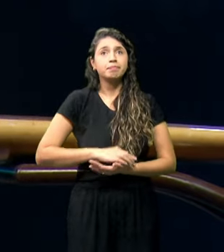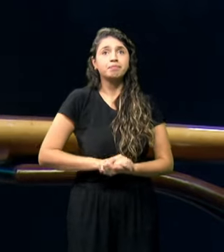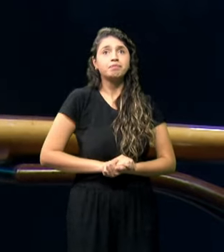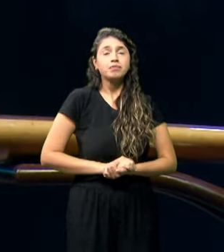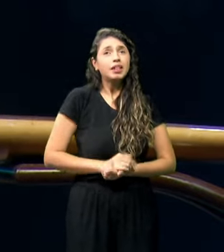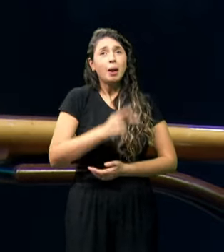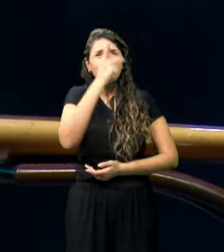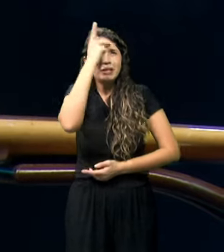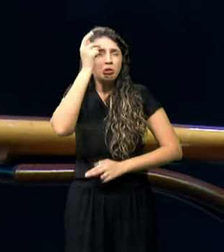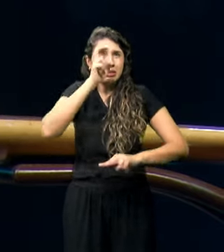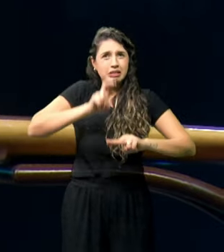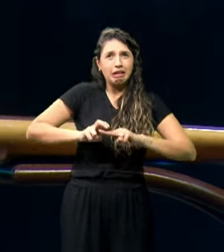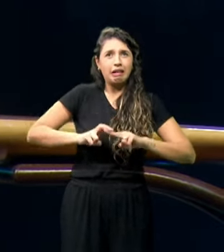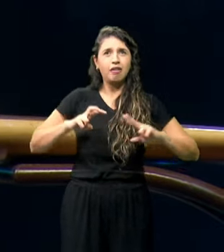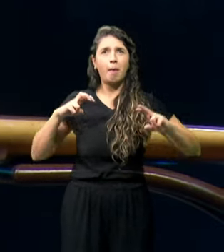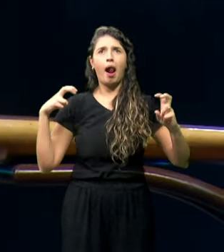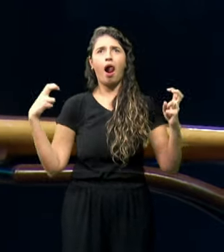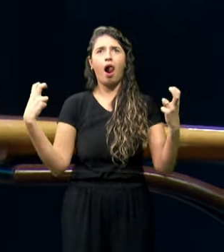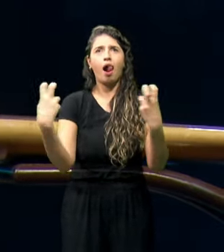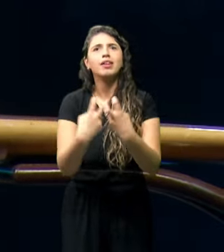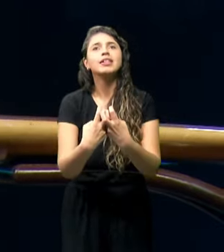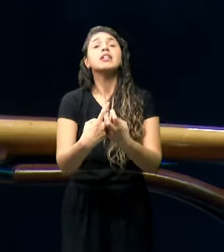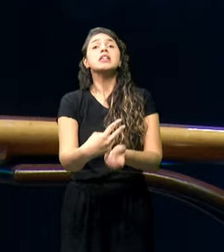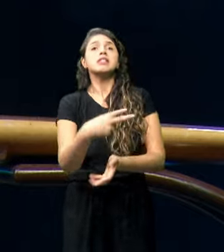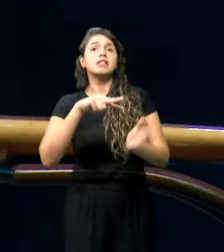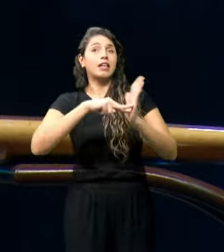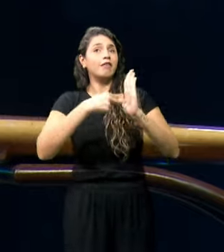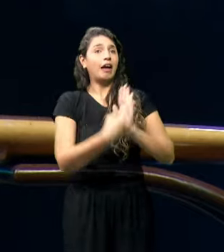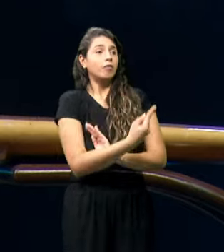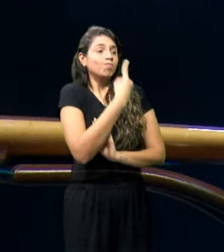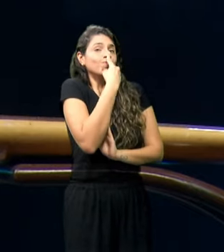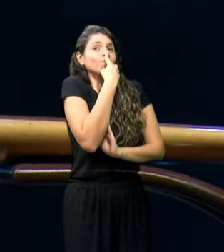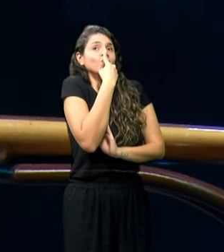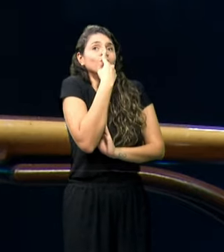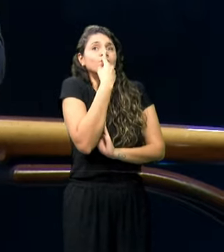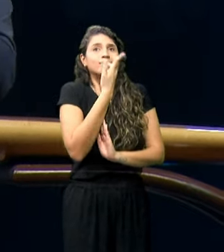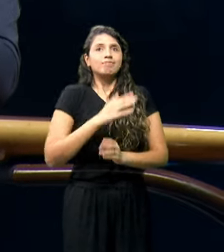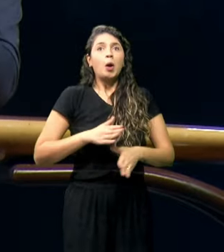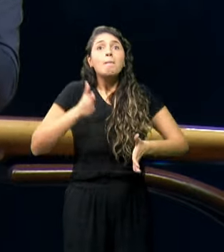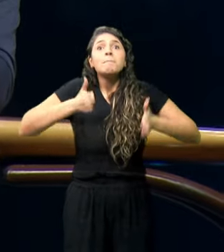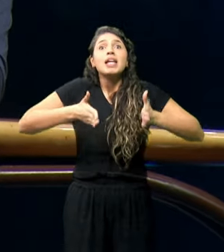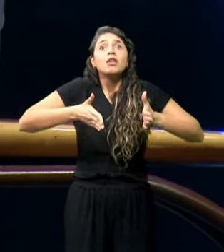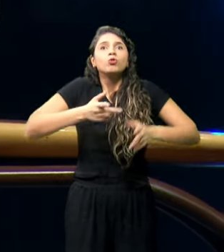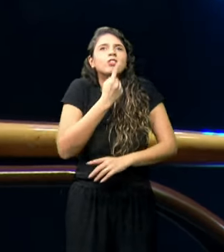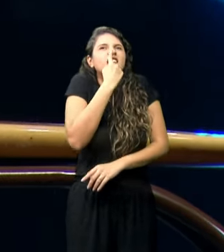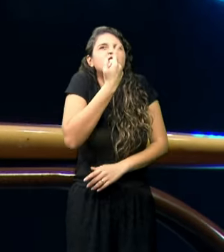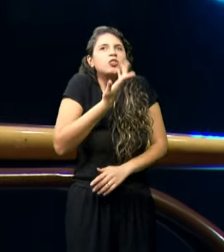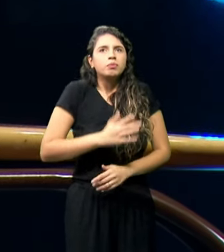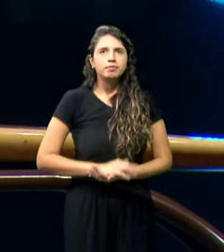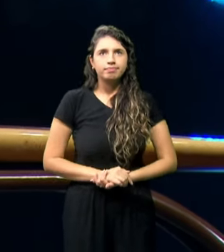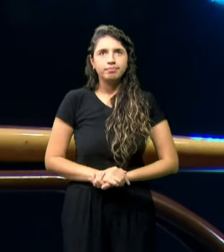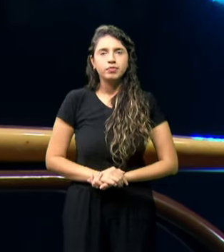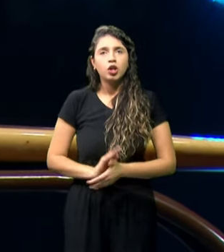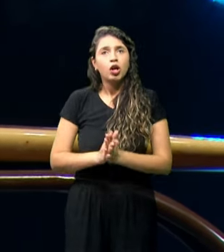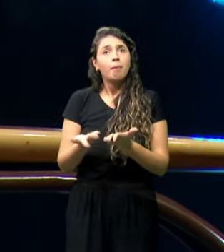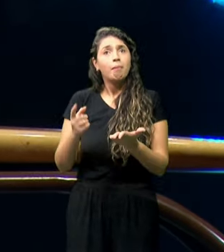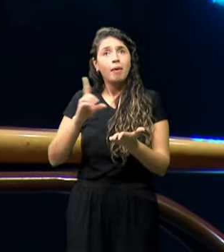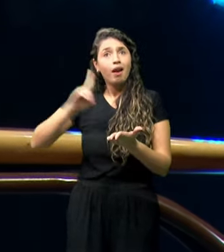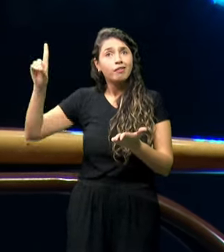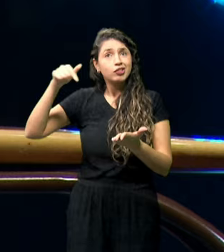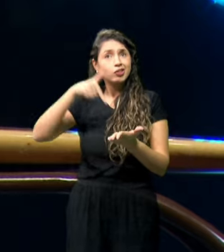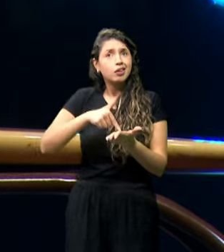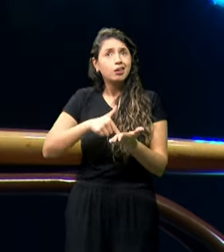ao sentar na mesa com o outro, estava produzindo íntima comunhão. Eu estou lendo a Bíblia para você. Aqui